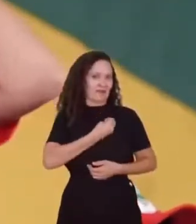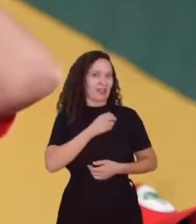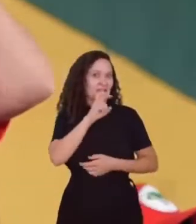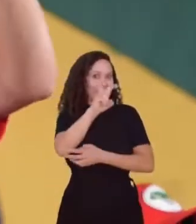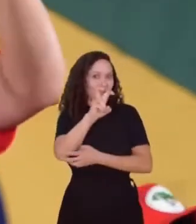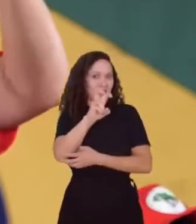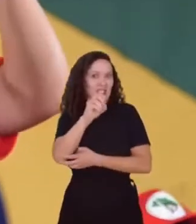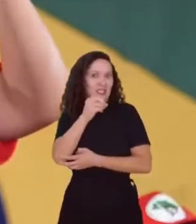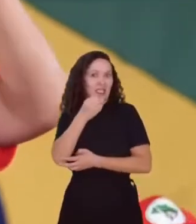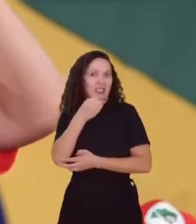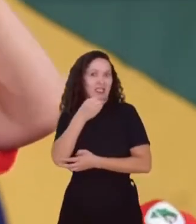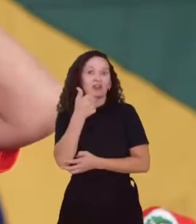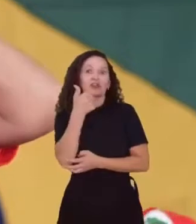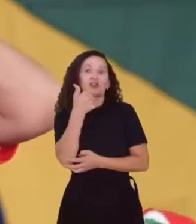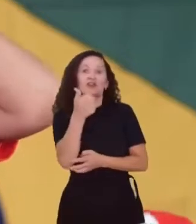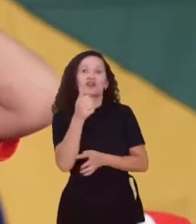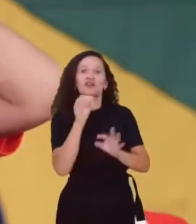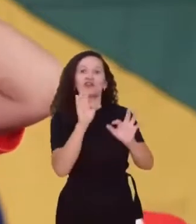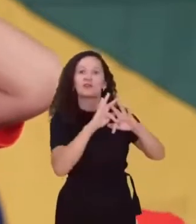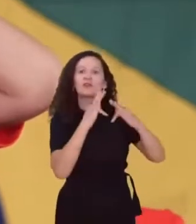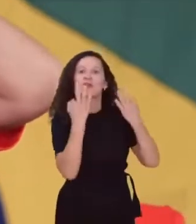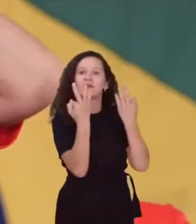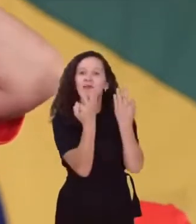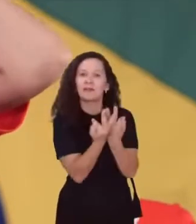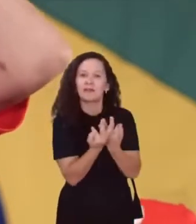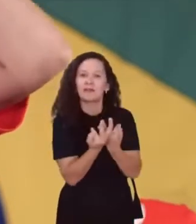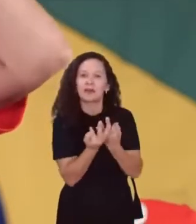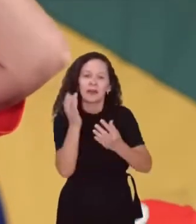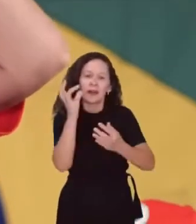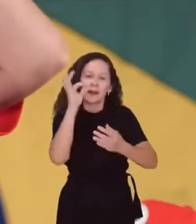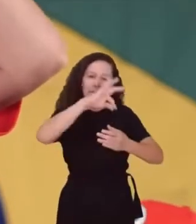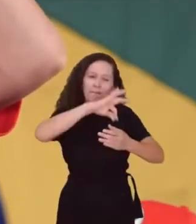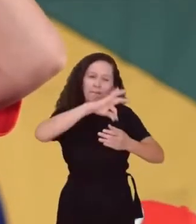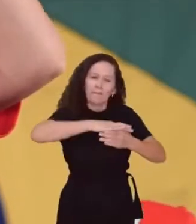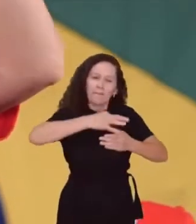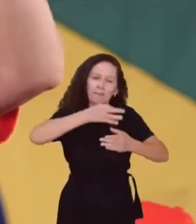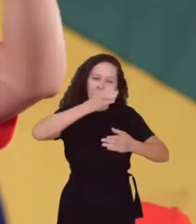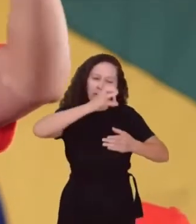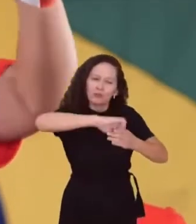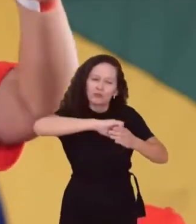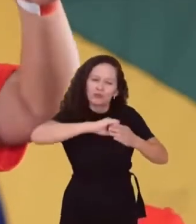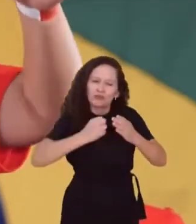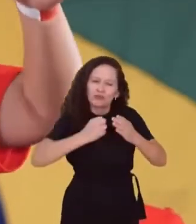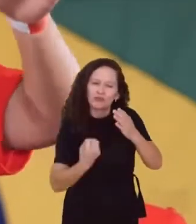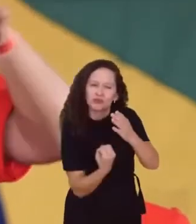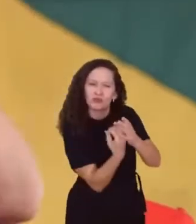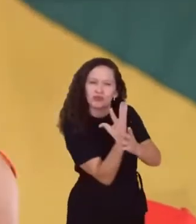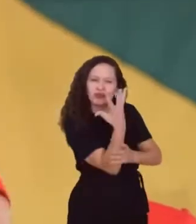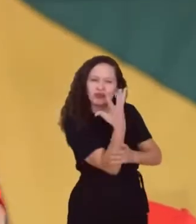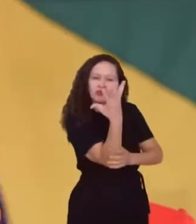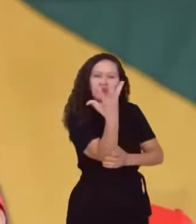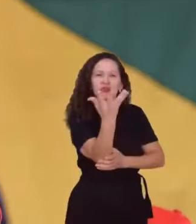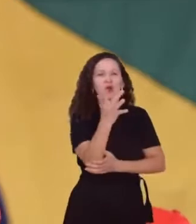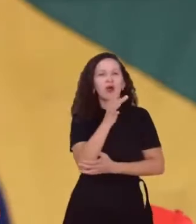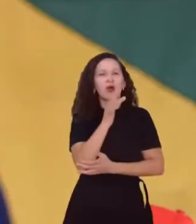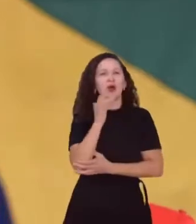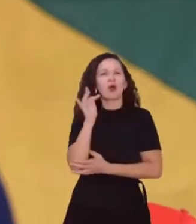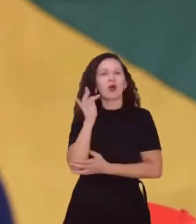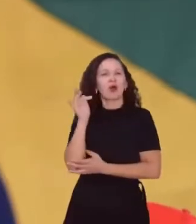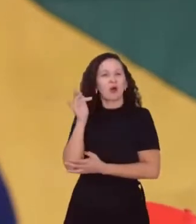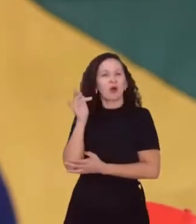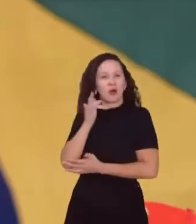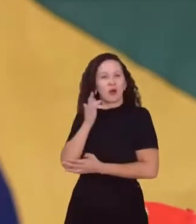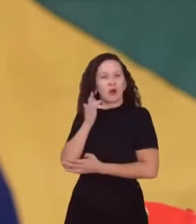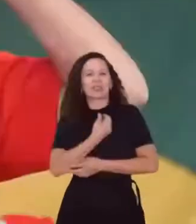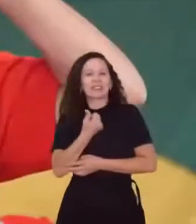produzindo agroecologia, produzindo alimentação saudável. E hoje, comemorando nossos 13 anos de vida aqui em